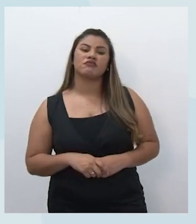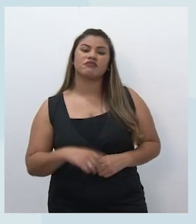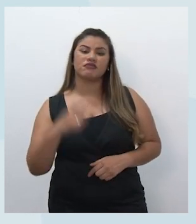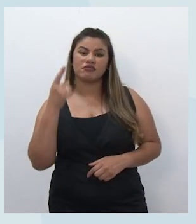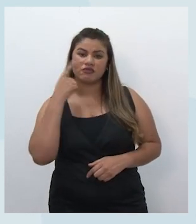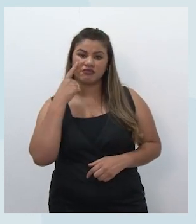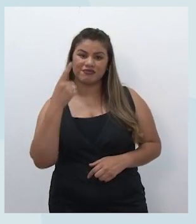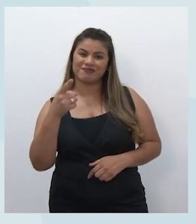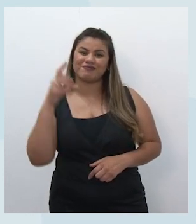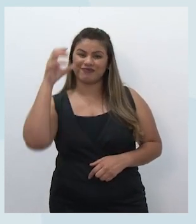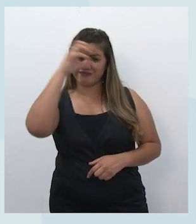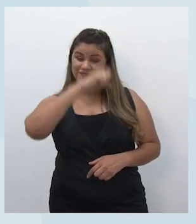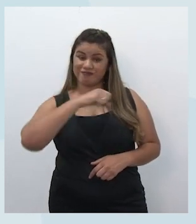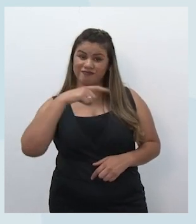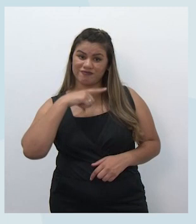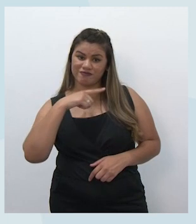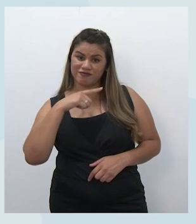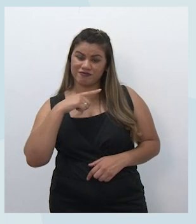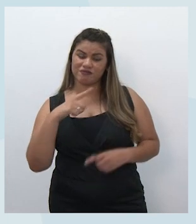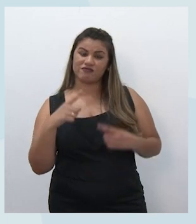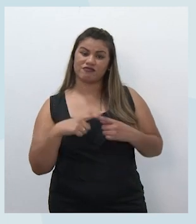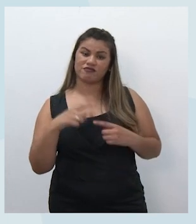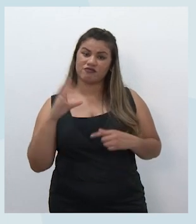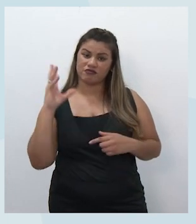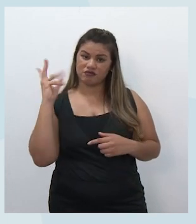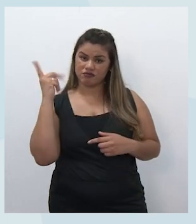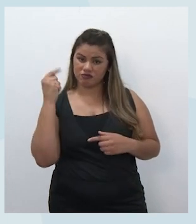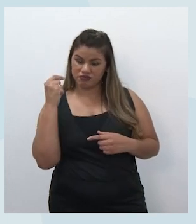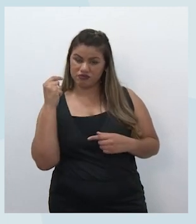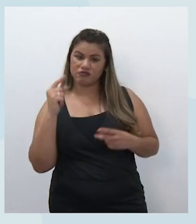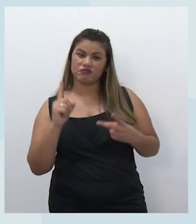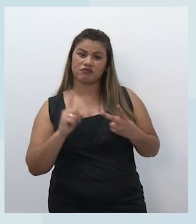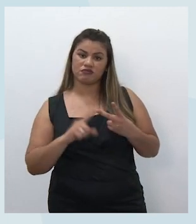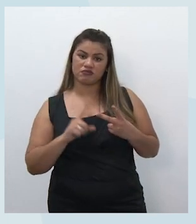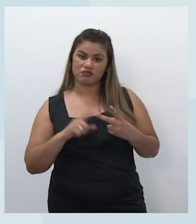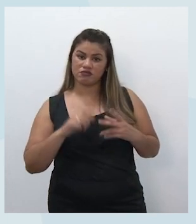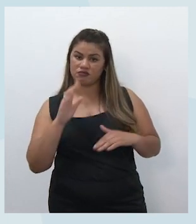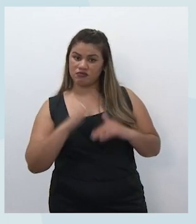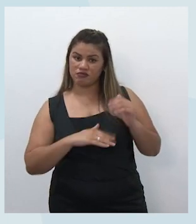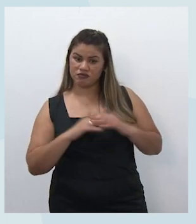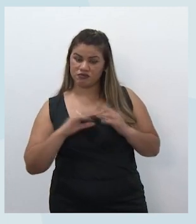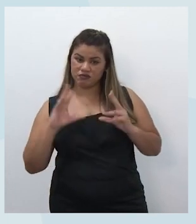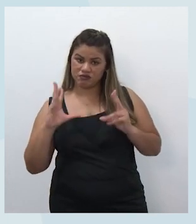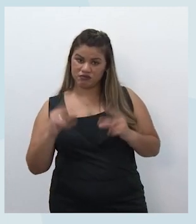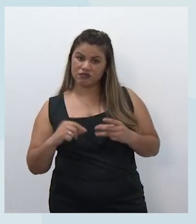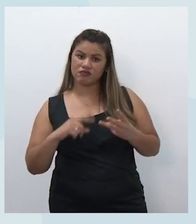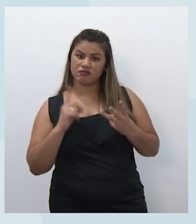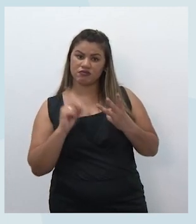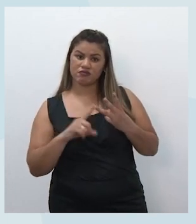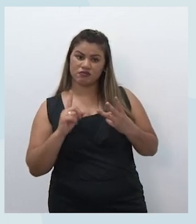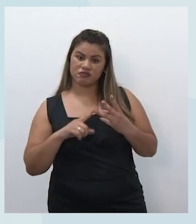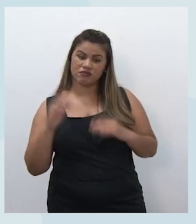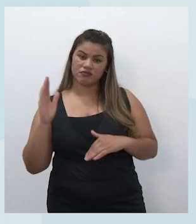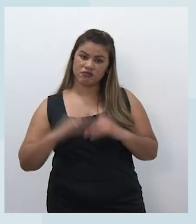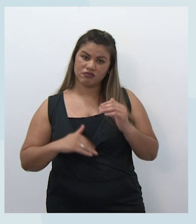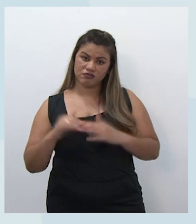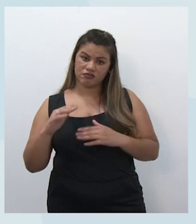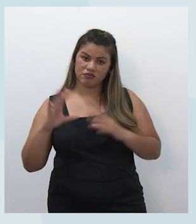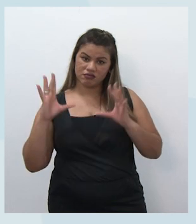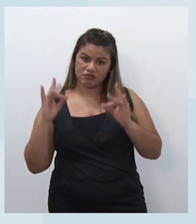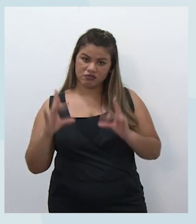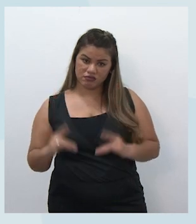é isso. Nós temos aqui a referência à competência que está sendo desenvolvida, a habilidade geral que está sendo desenvolvida e as habilidades de